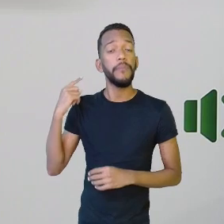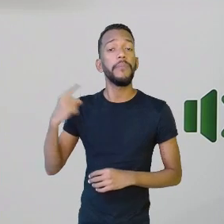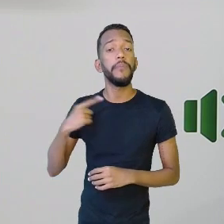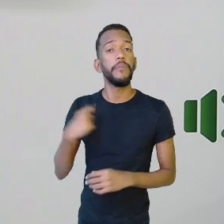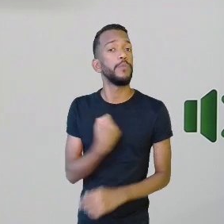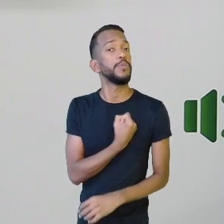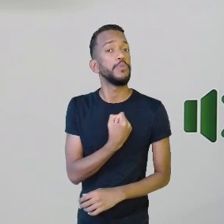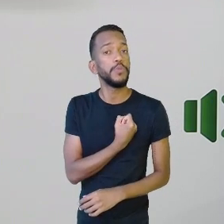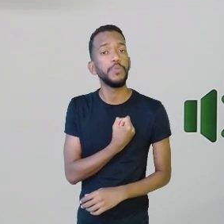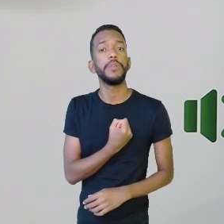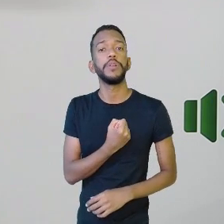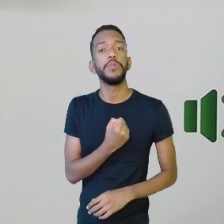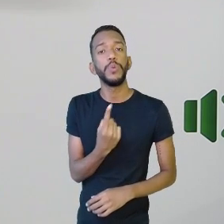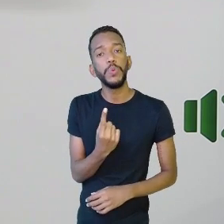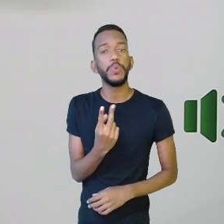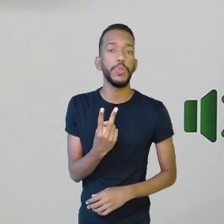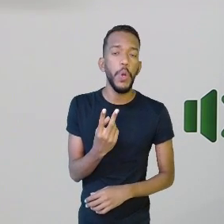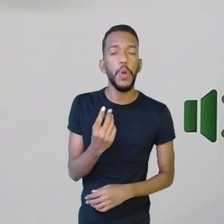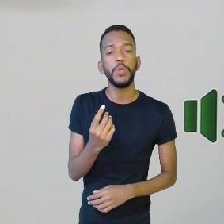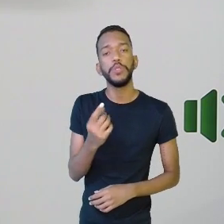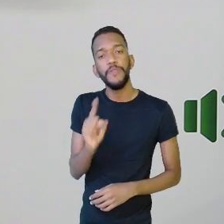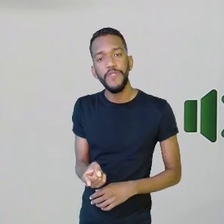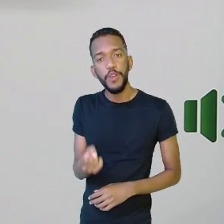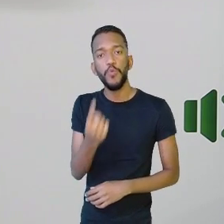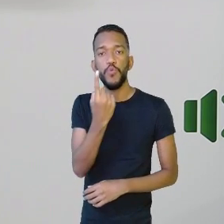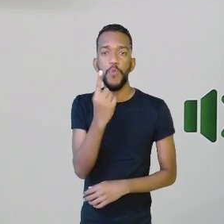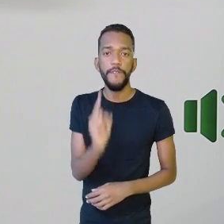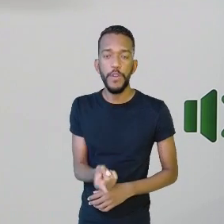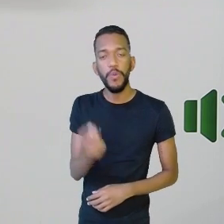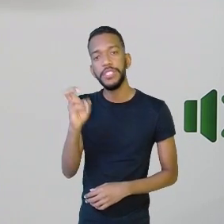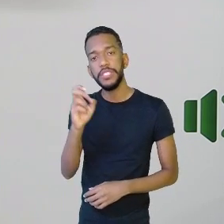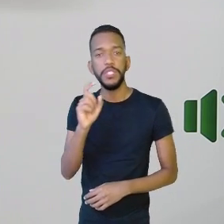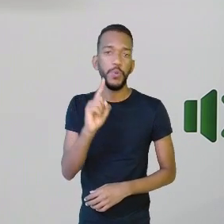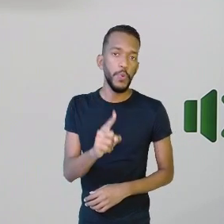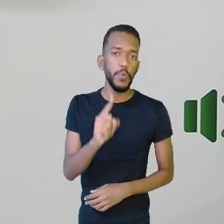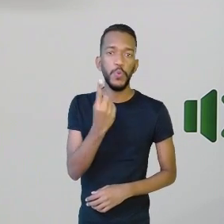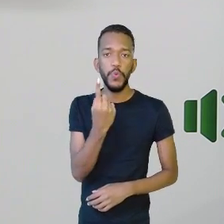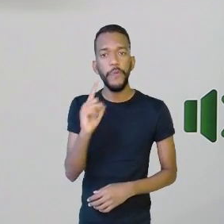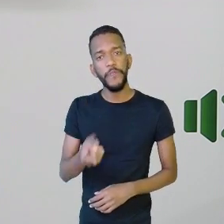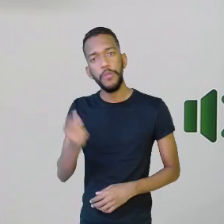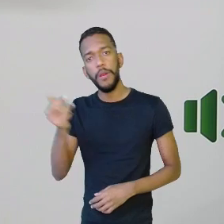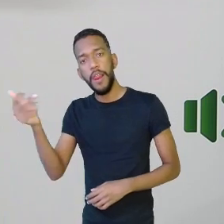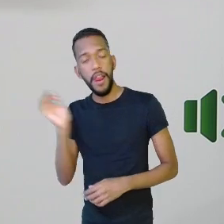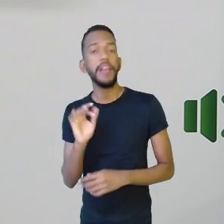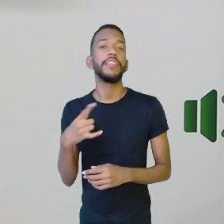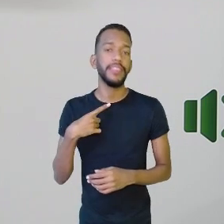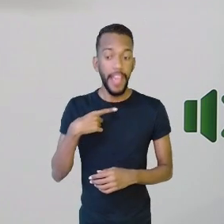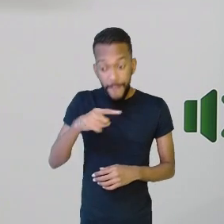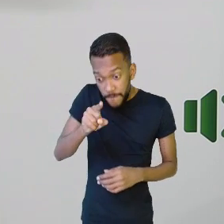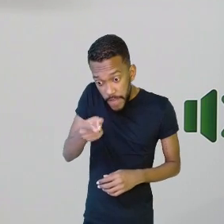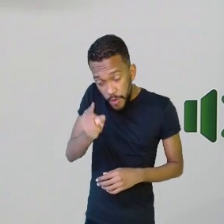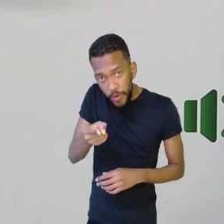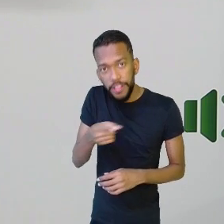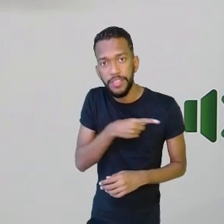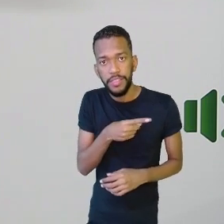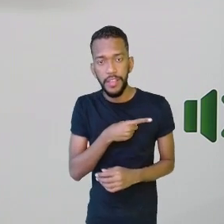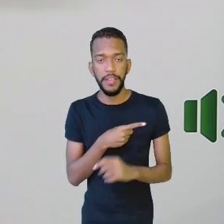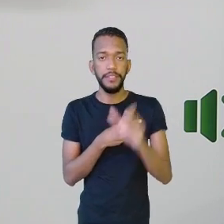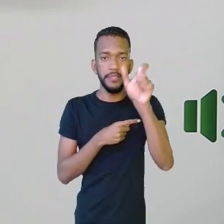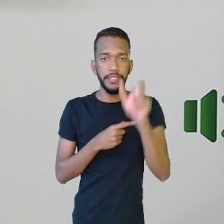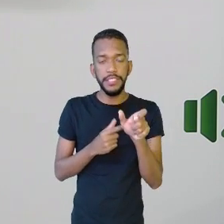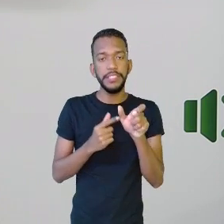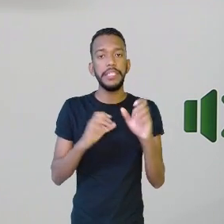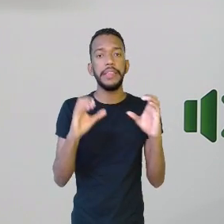Aqueles números que são escritos com vírgula. Isso. Tem a parte inteira,